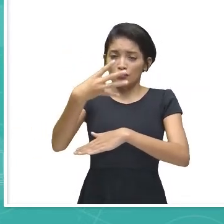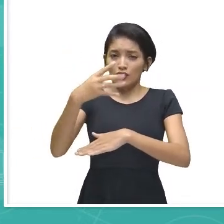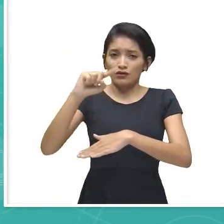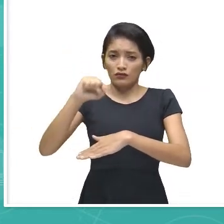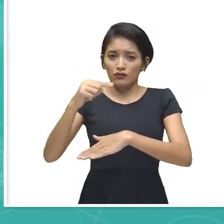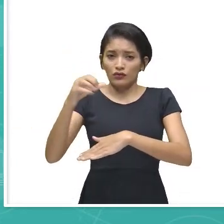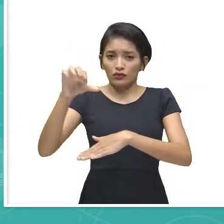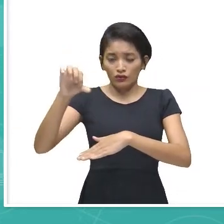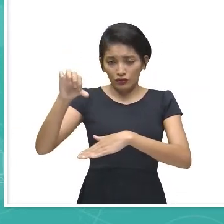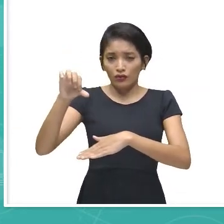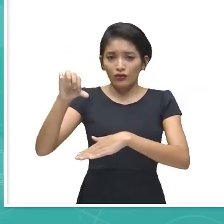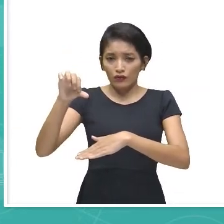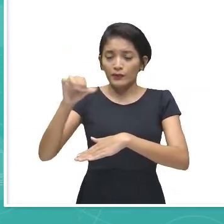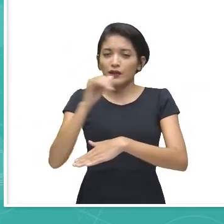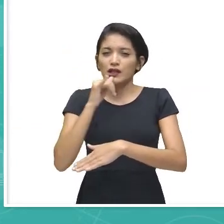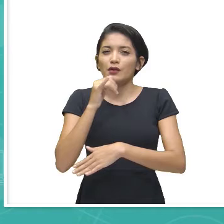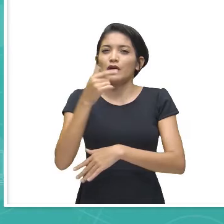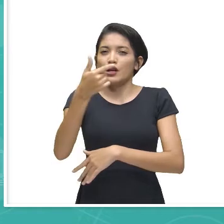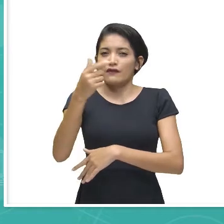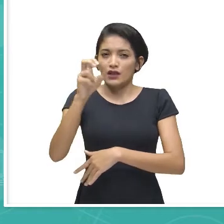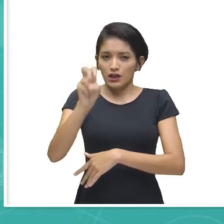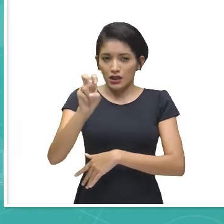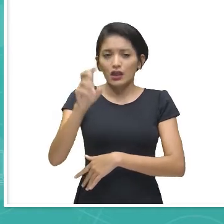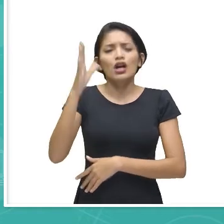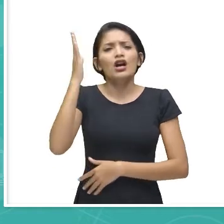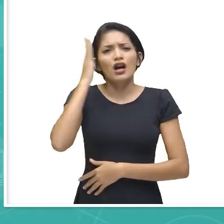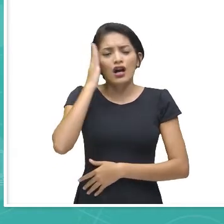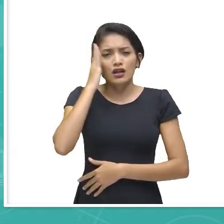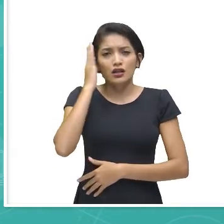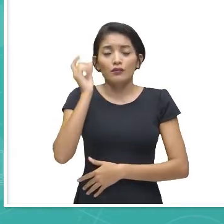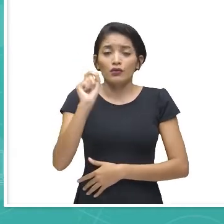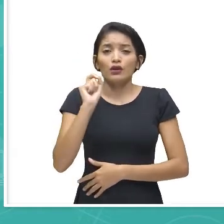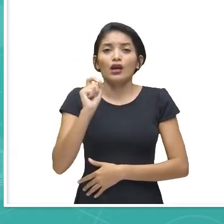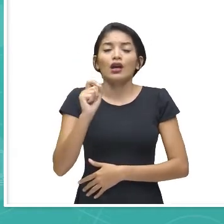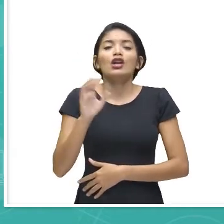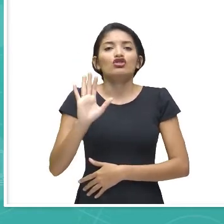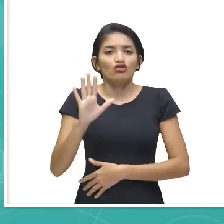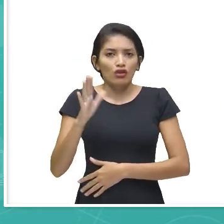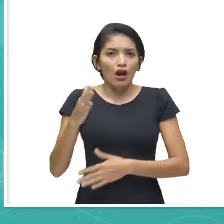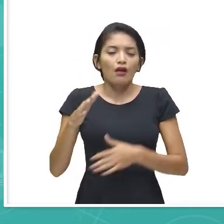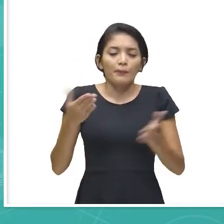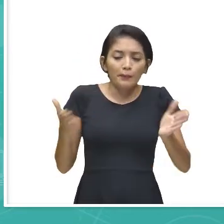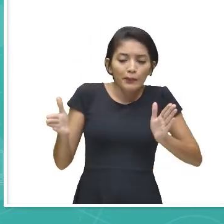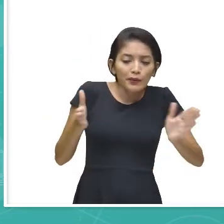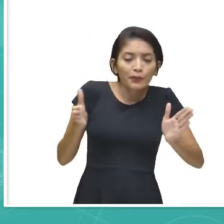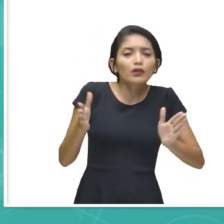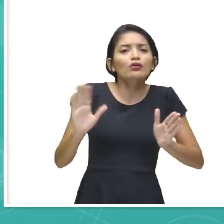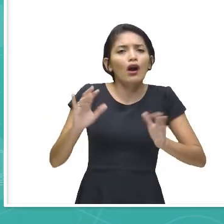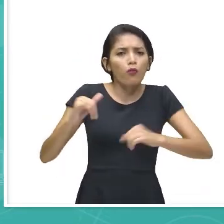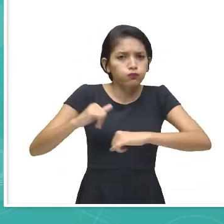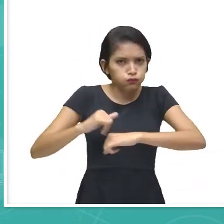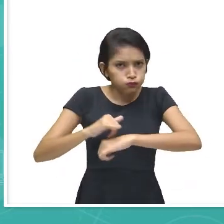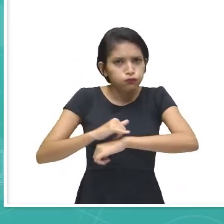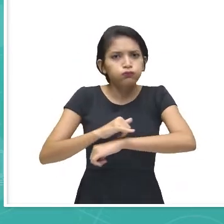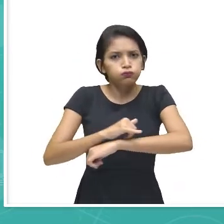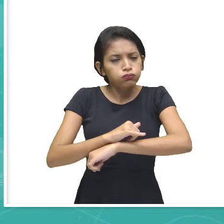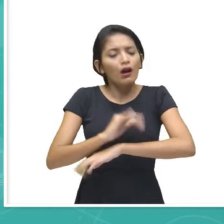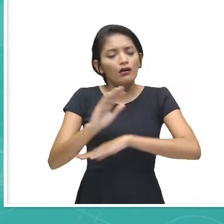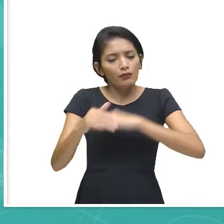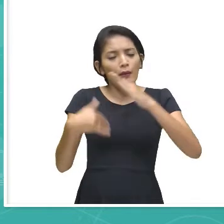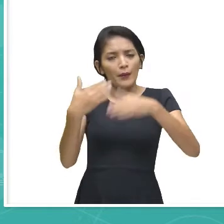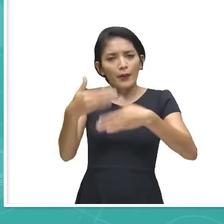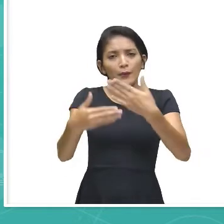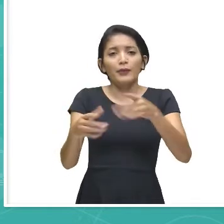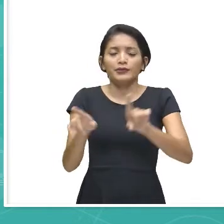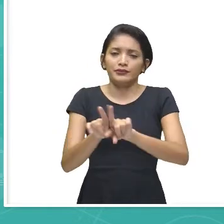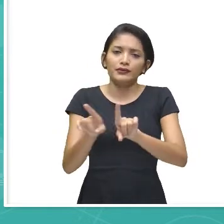24,9, no caso for 25, a gente já sabe que ele está entrando na zona de sobrepeso. E assim por diante,